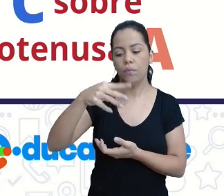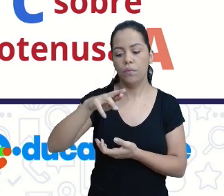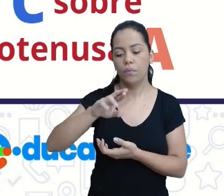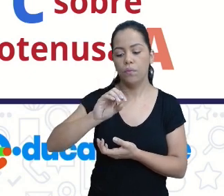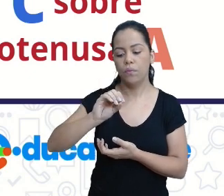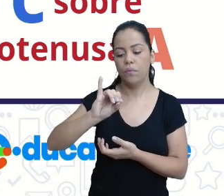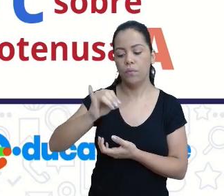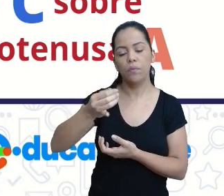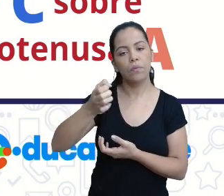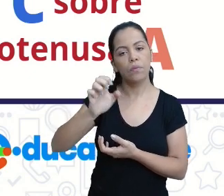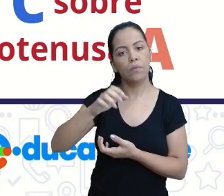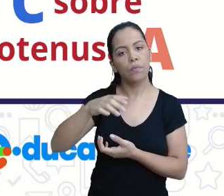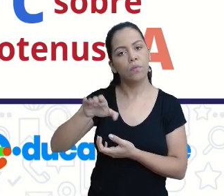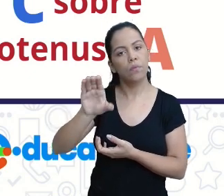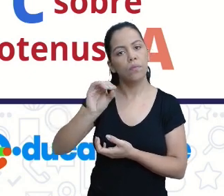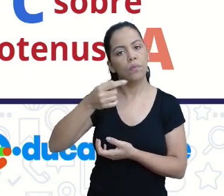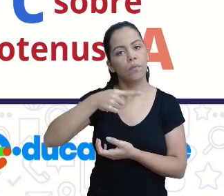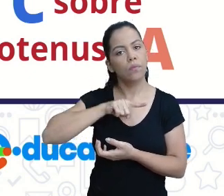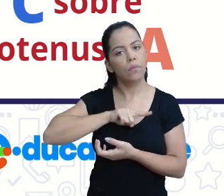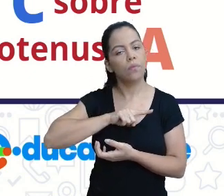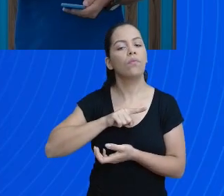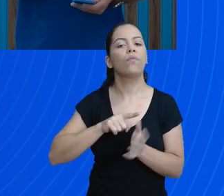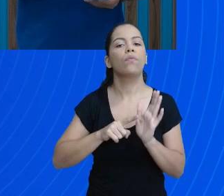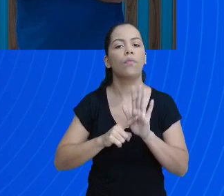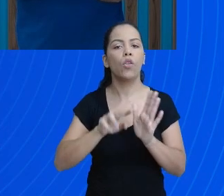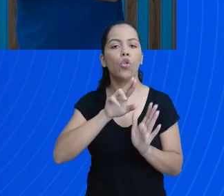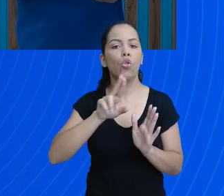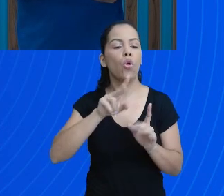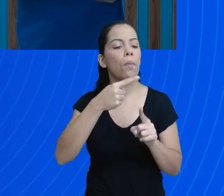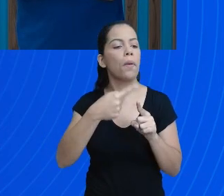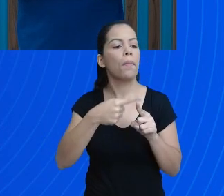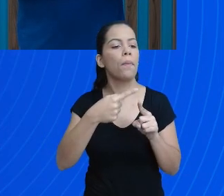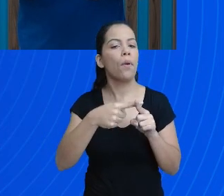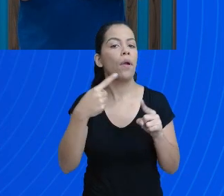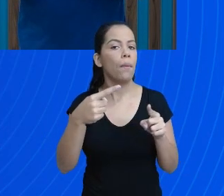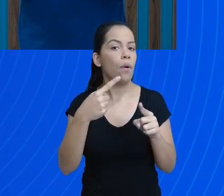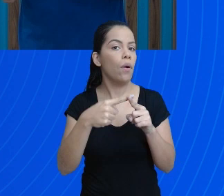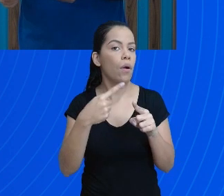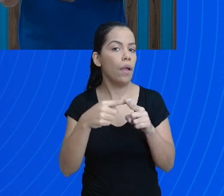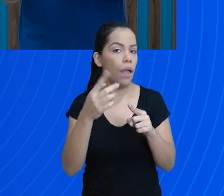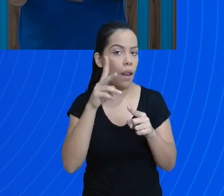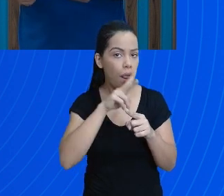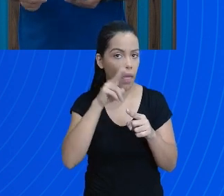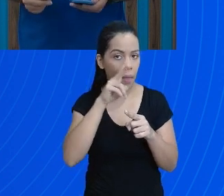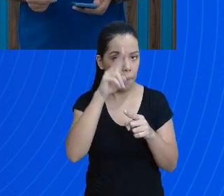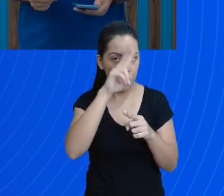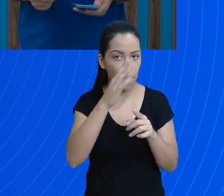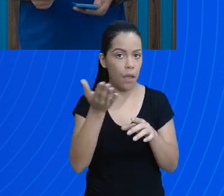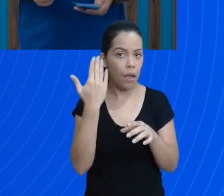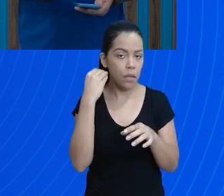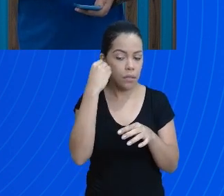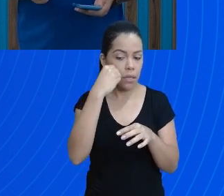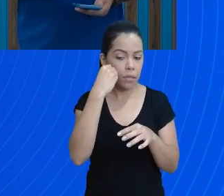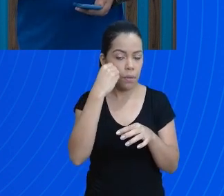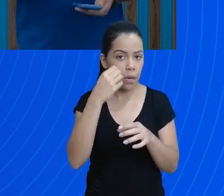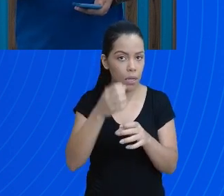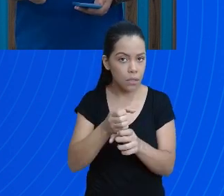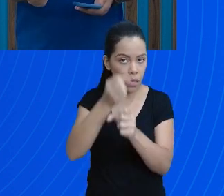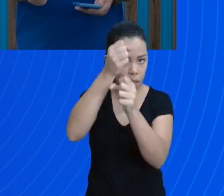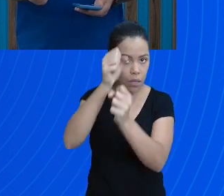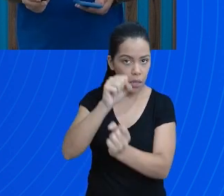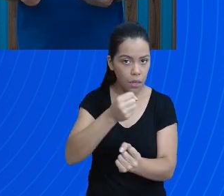projeção fazendo ideia daquela experiência que a gente pode ter com a sombra. Só que quando a gente se refere